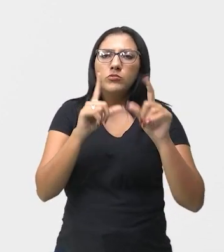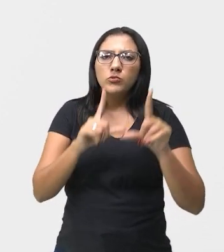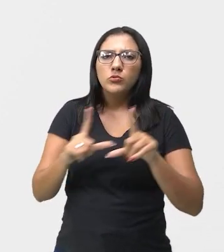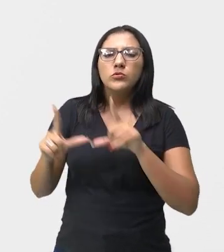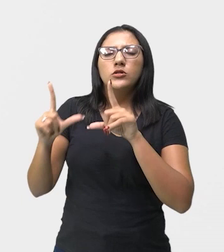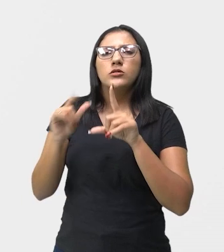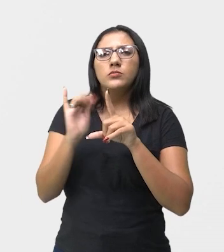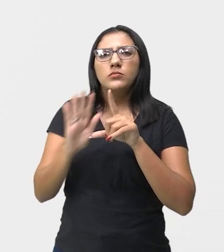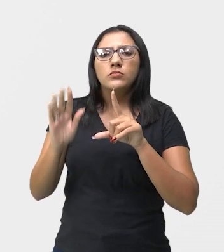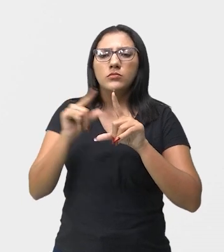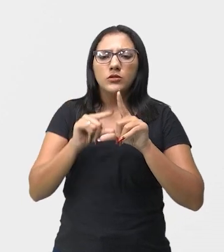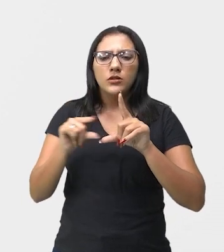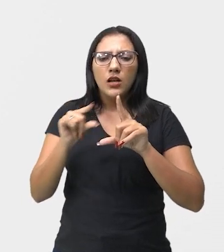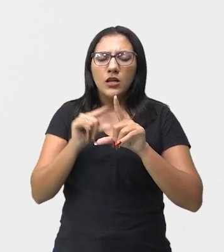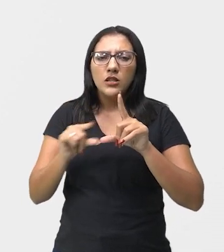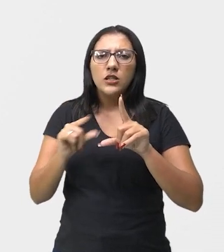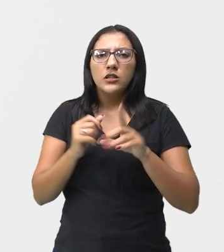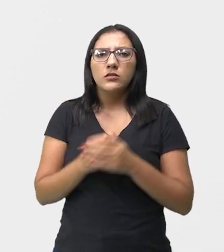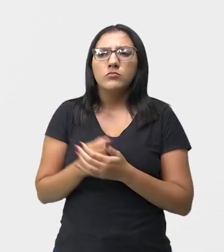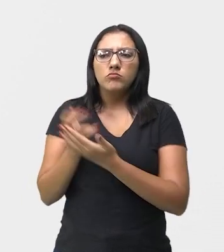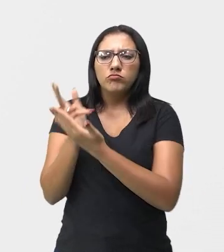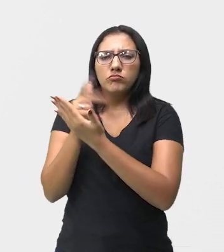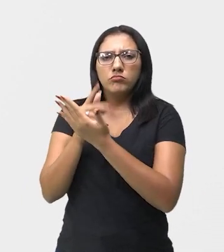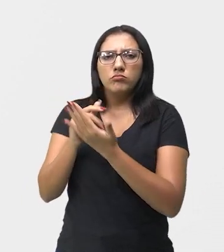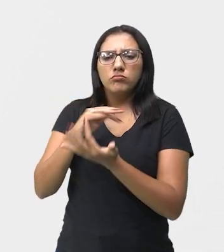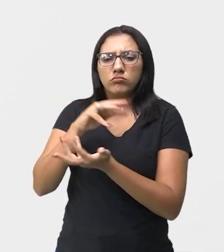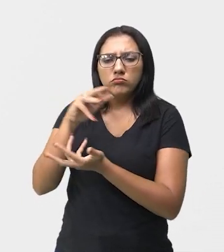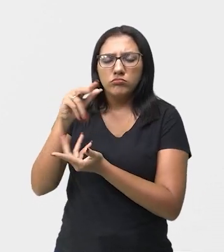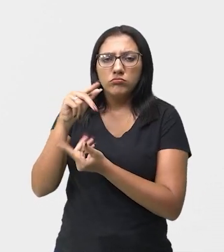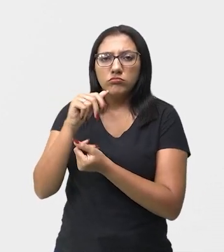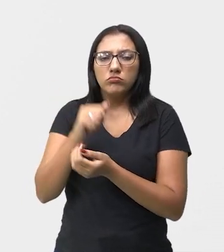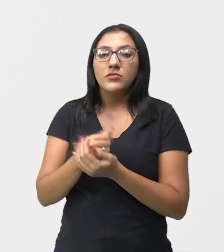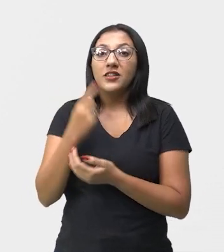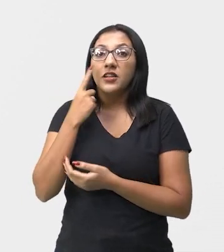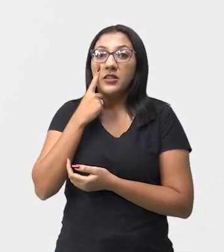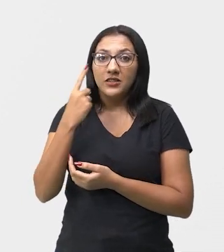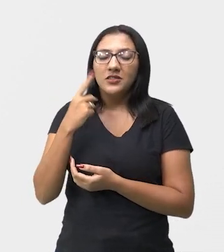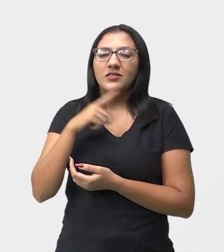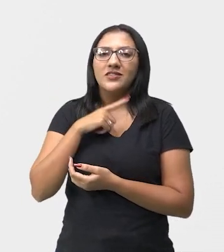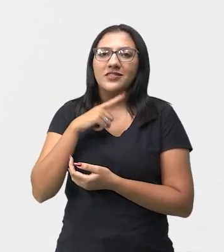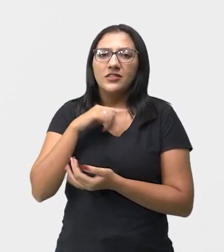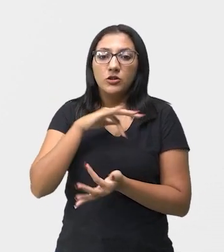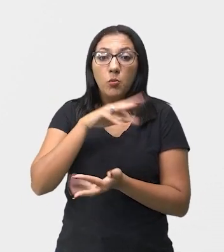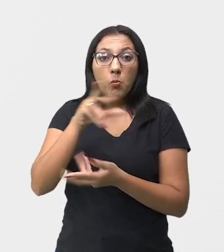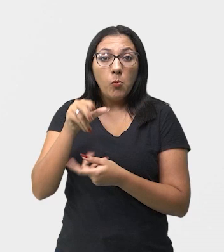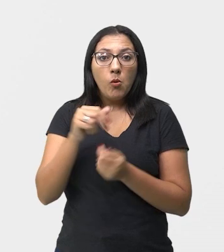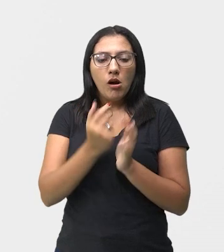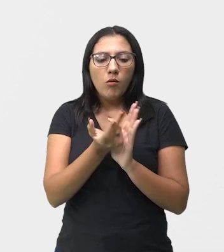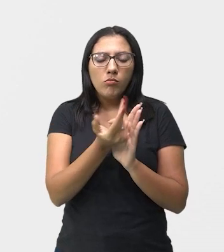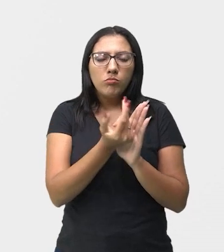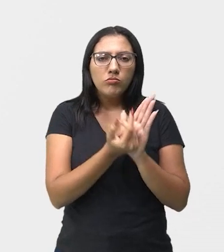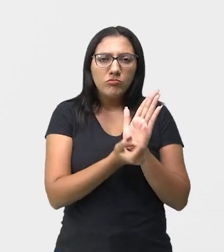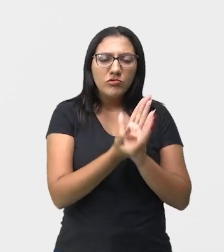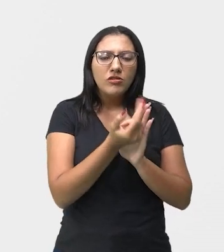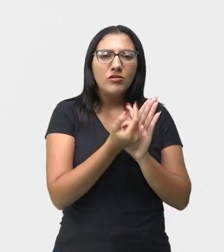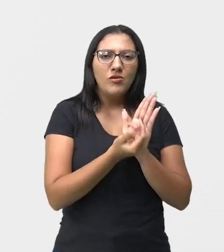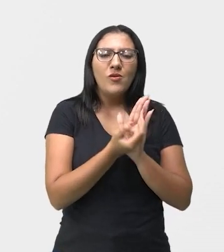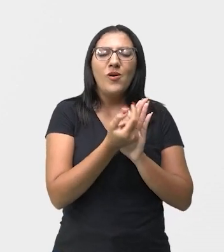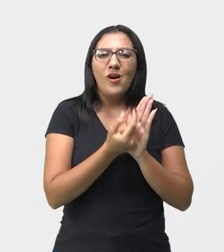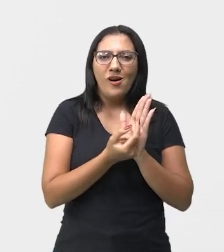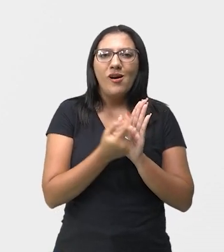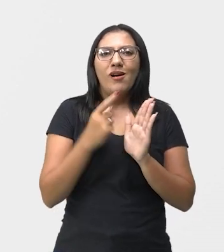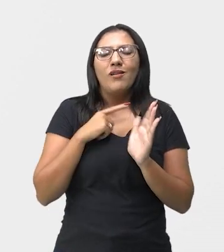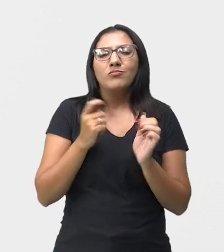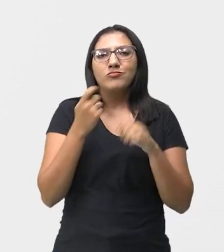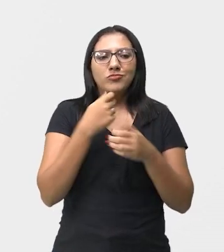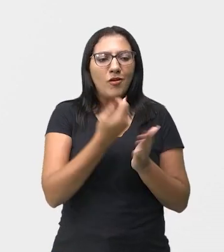ali, trazendo aquela informação sobre os fumantes e mostrando que há fumantes distribuídos e espalhados em todo o mundo,